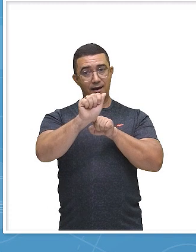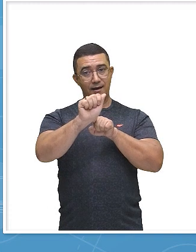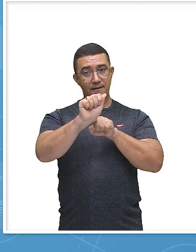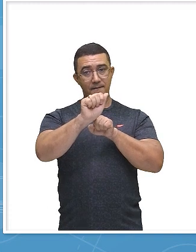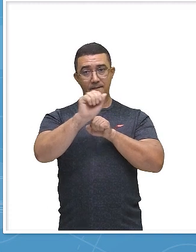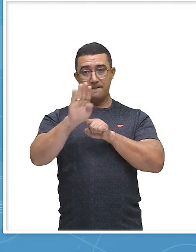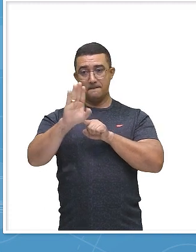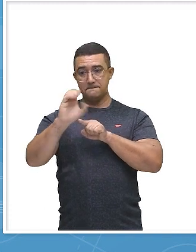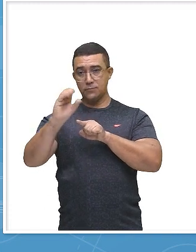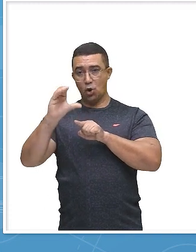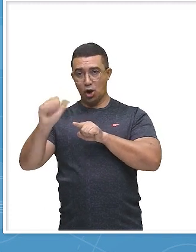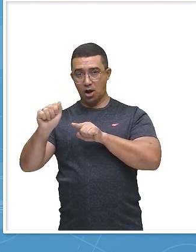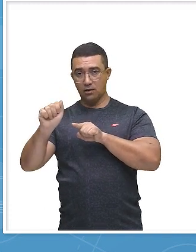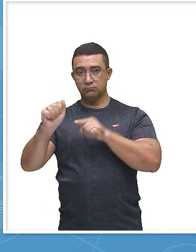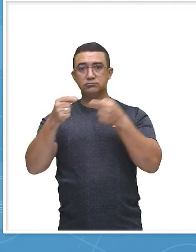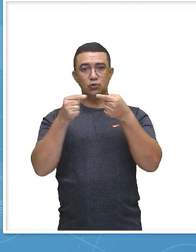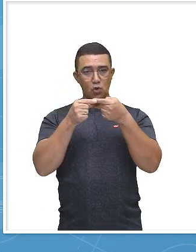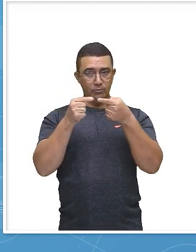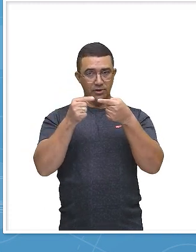Olha aí. Então,